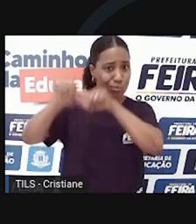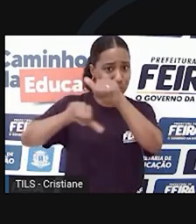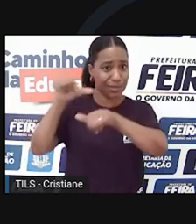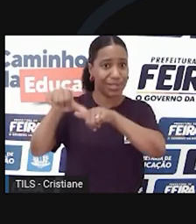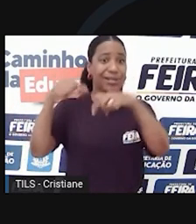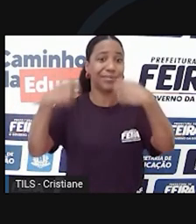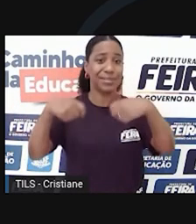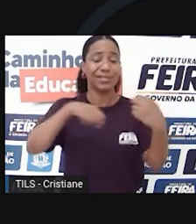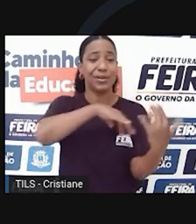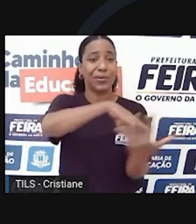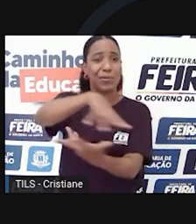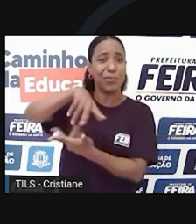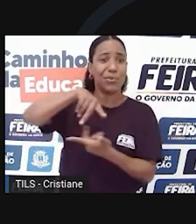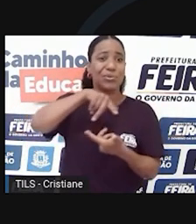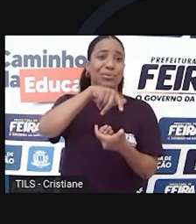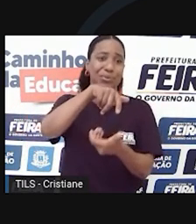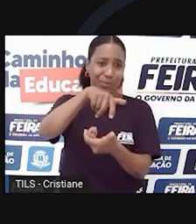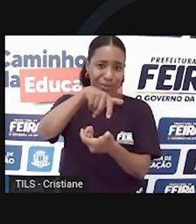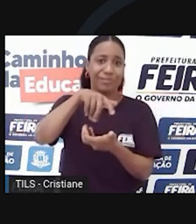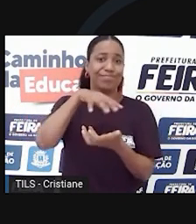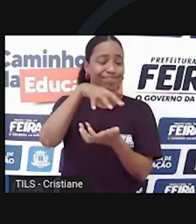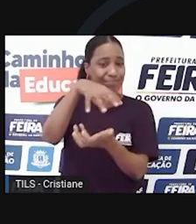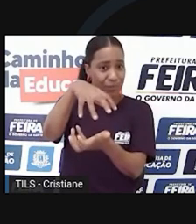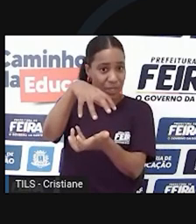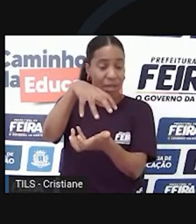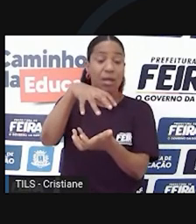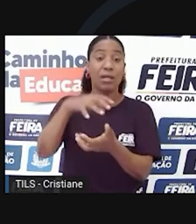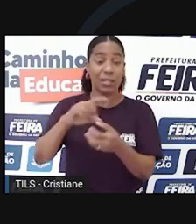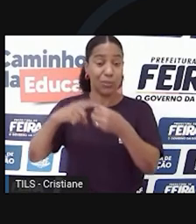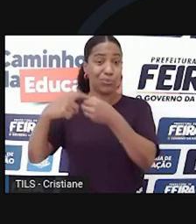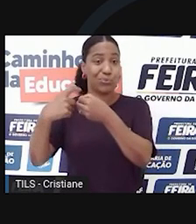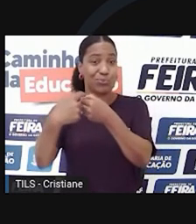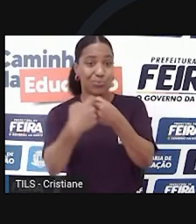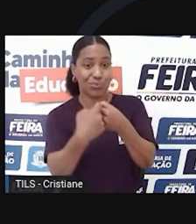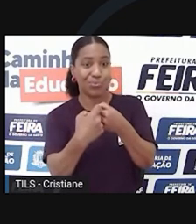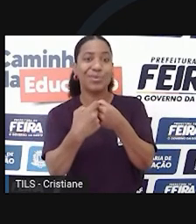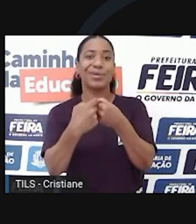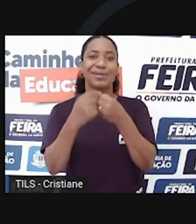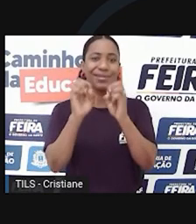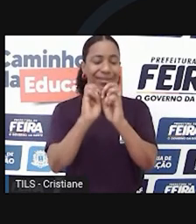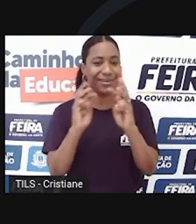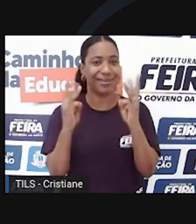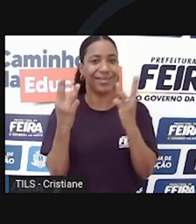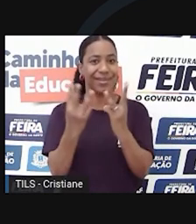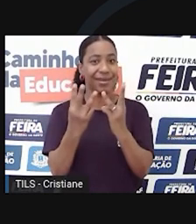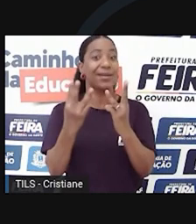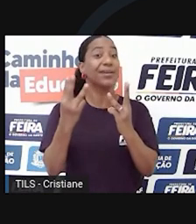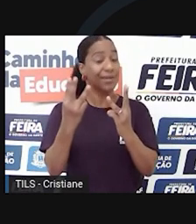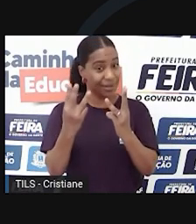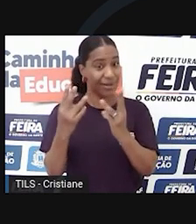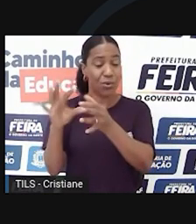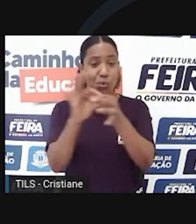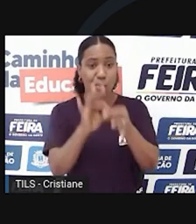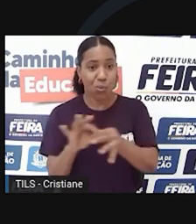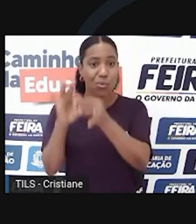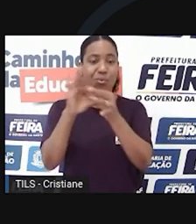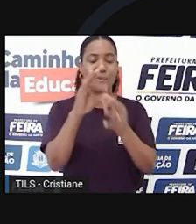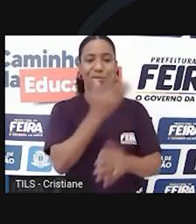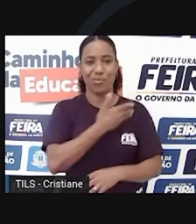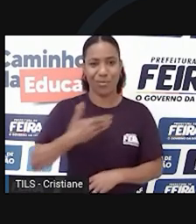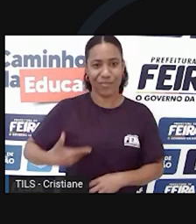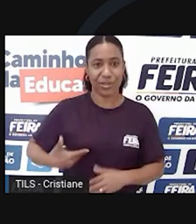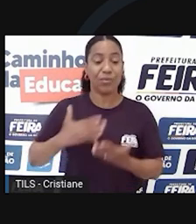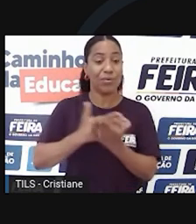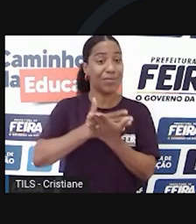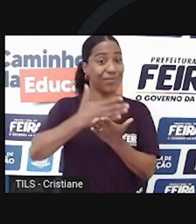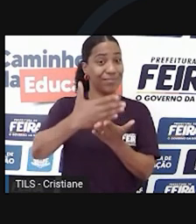todo o mundo, o Fundo de População das Nações Unidas trabalha em parceria com organizações e governos. E inicia agora um